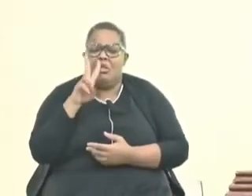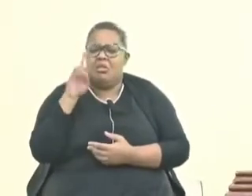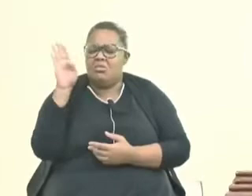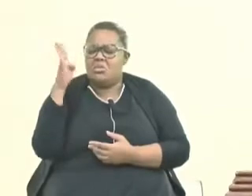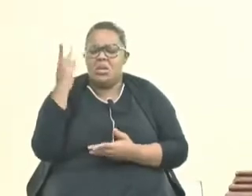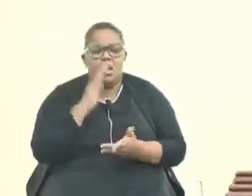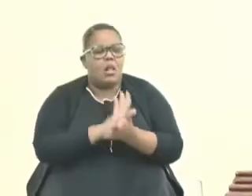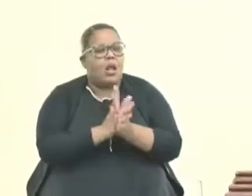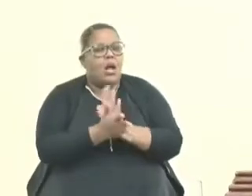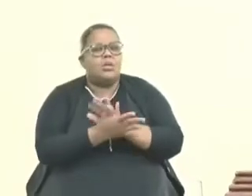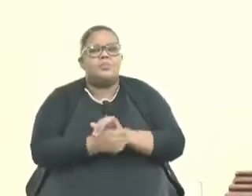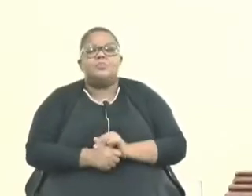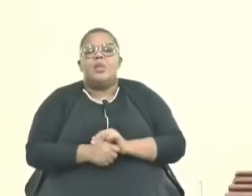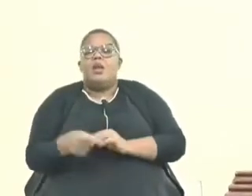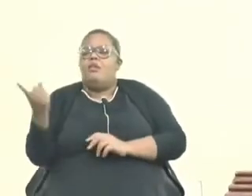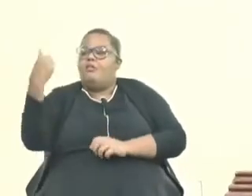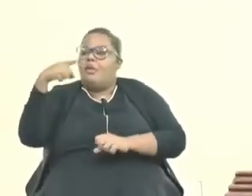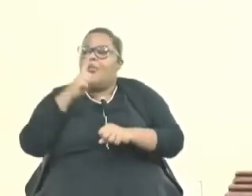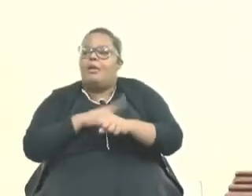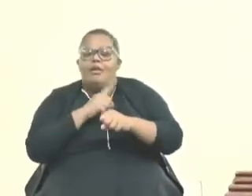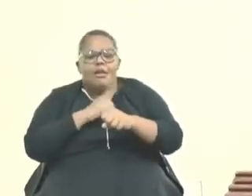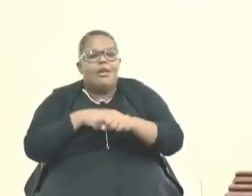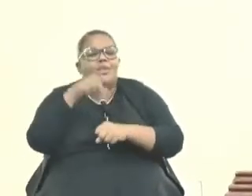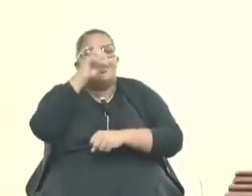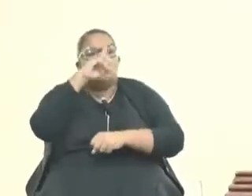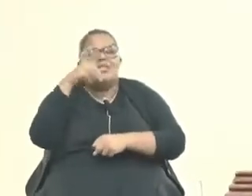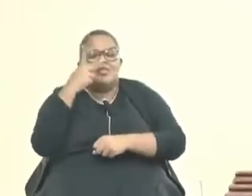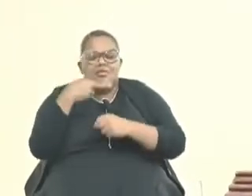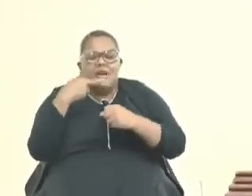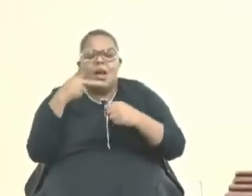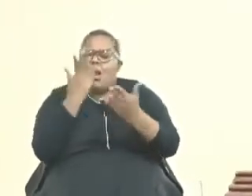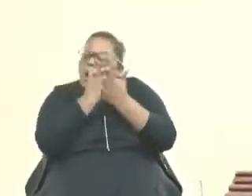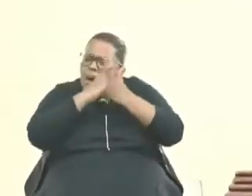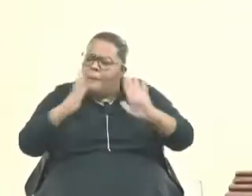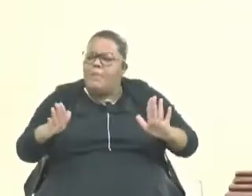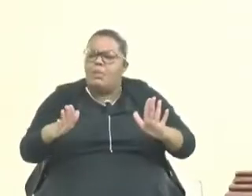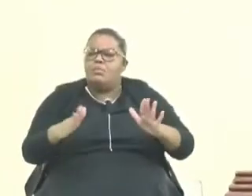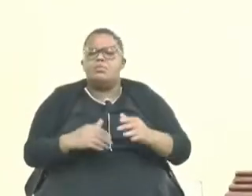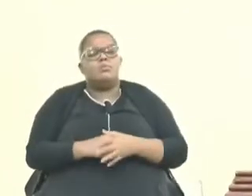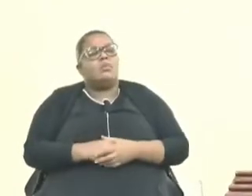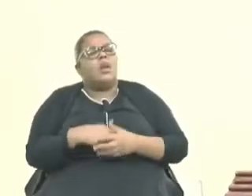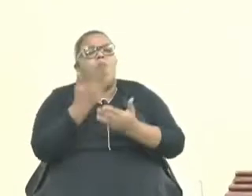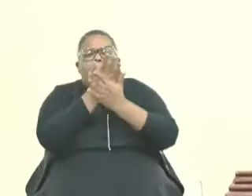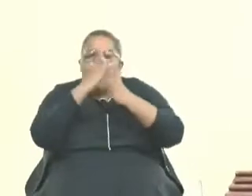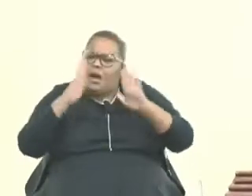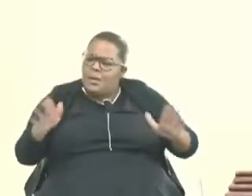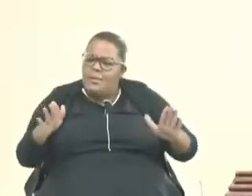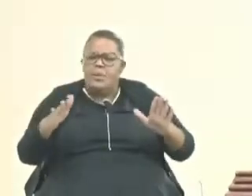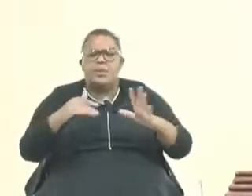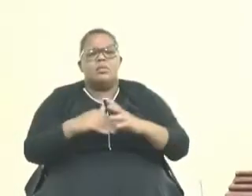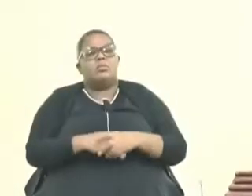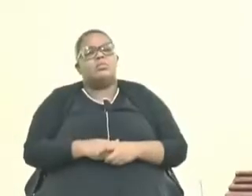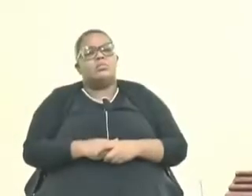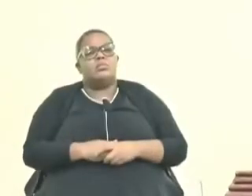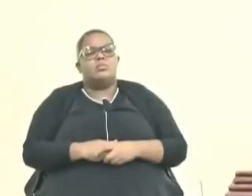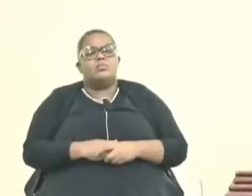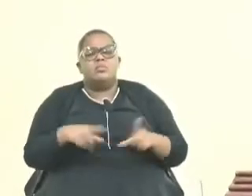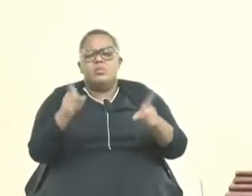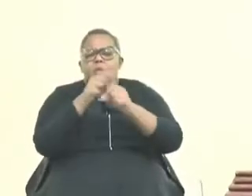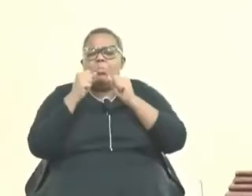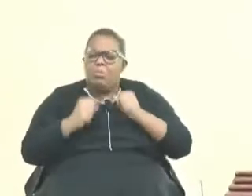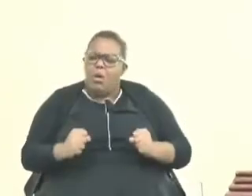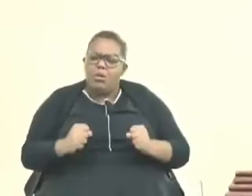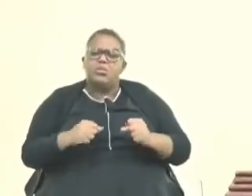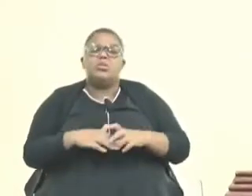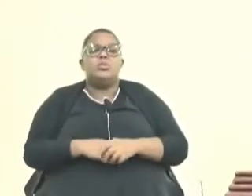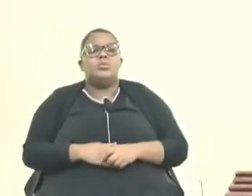chegou a hora que Deus fala chega Oi Que hora que Deus fala Acabou e não tem para